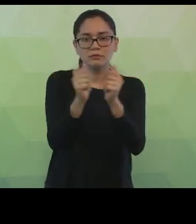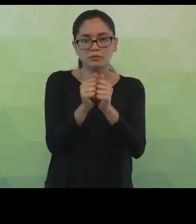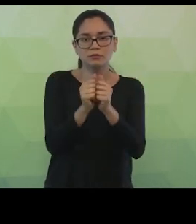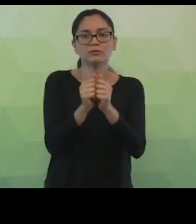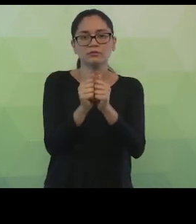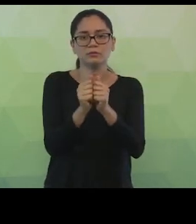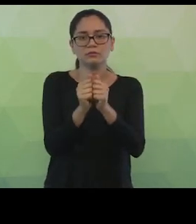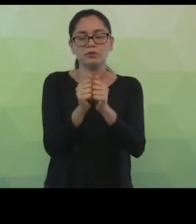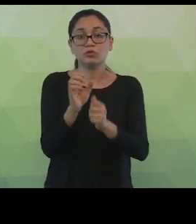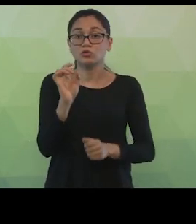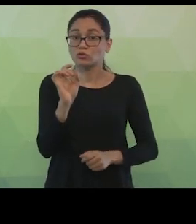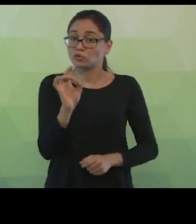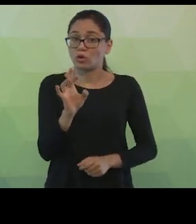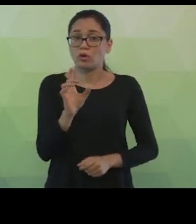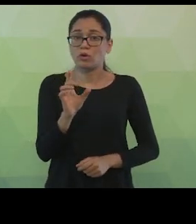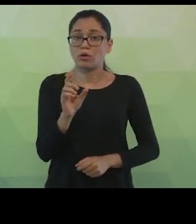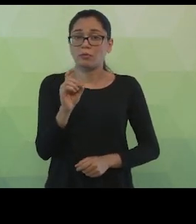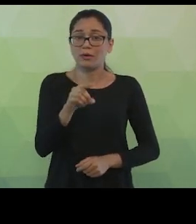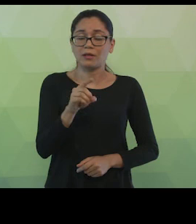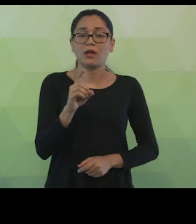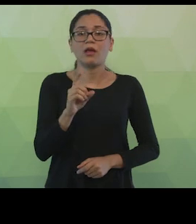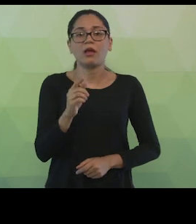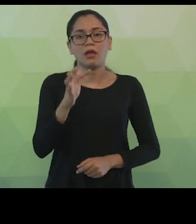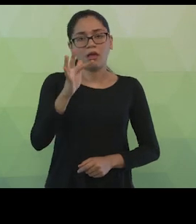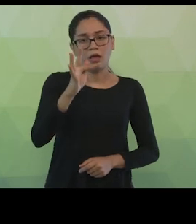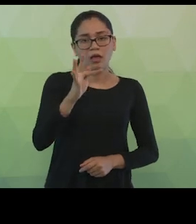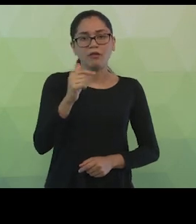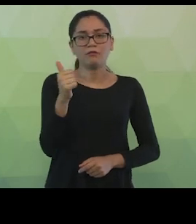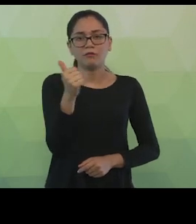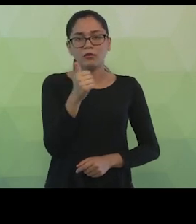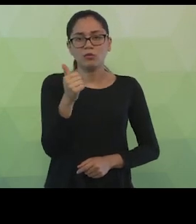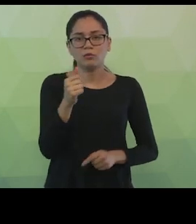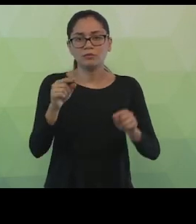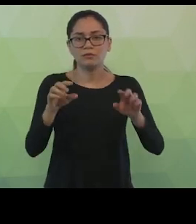Ou simplesmente apertar F11.